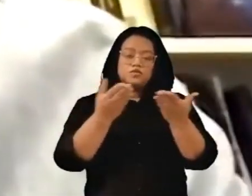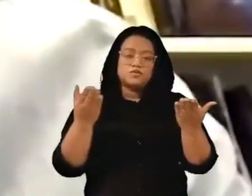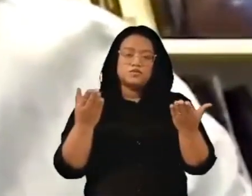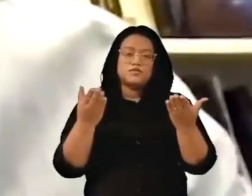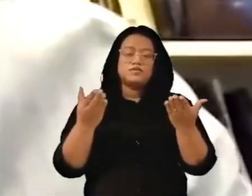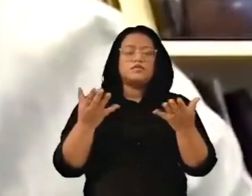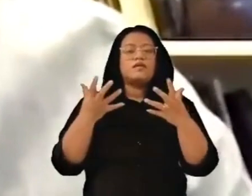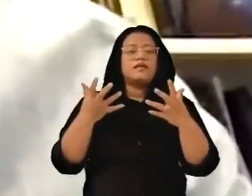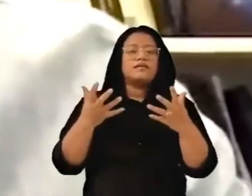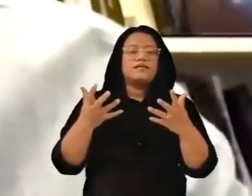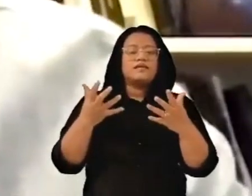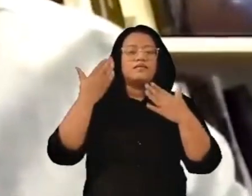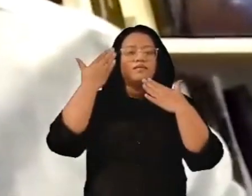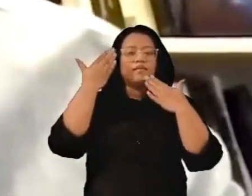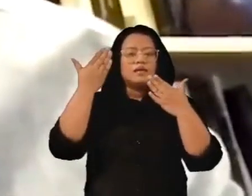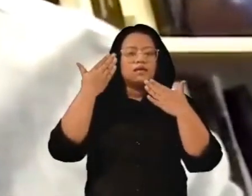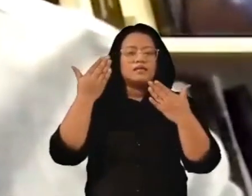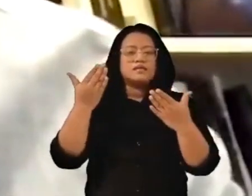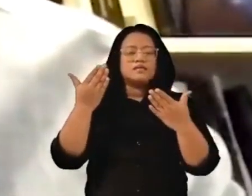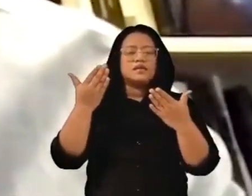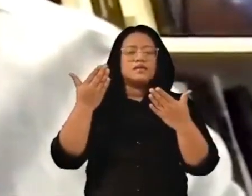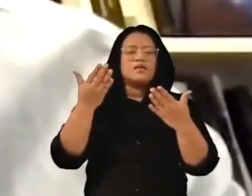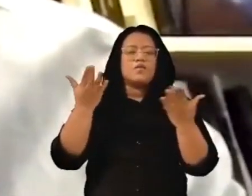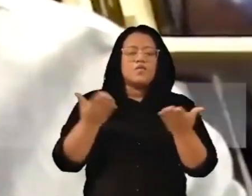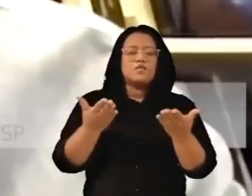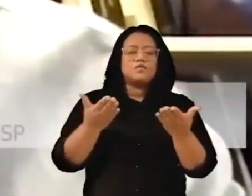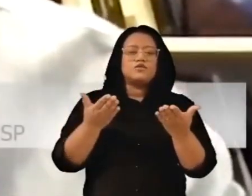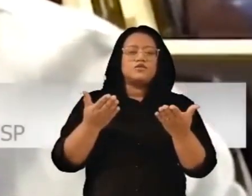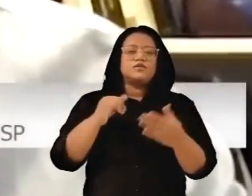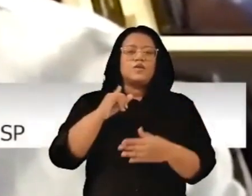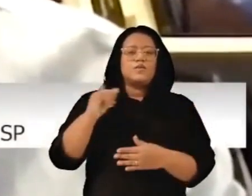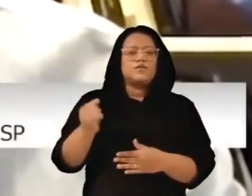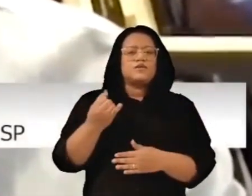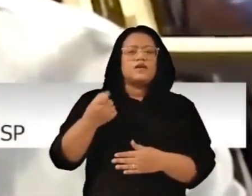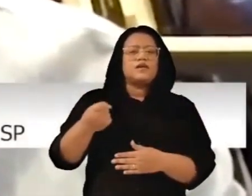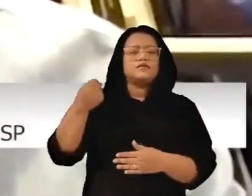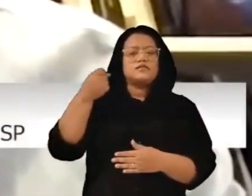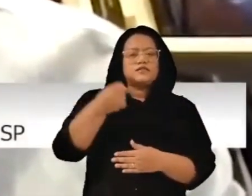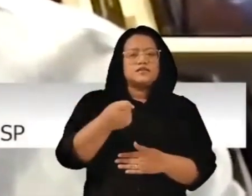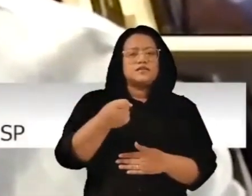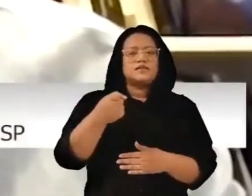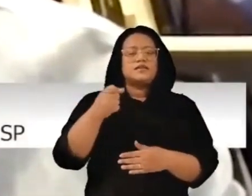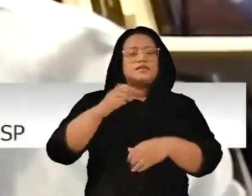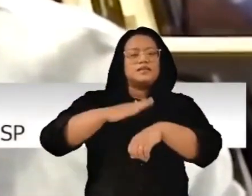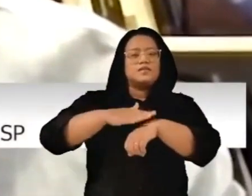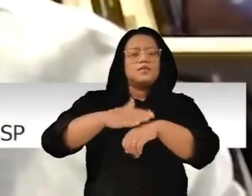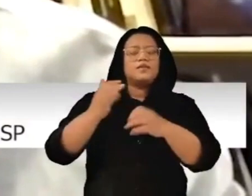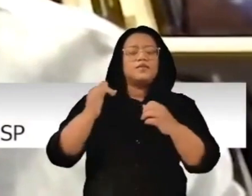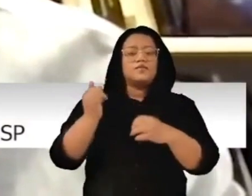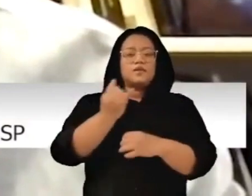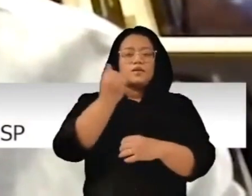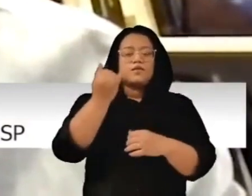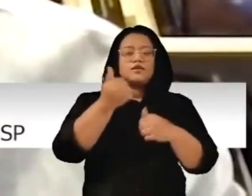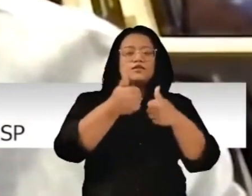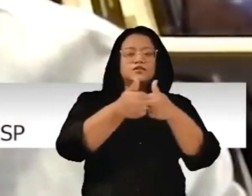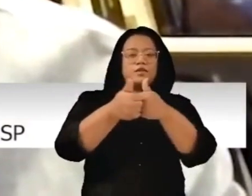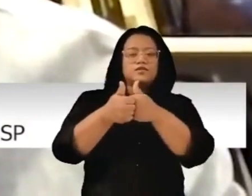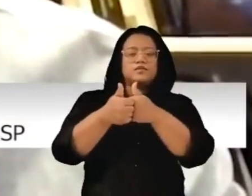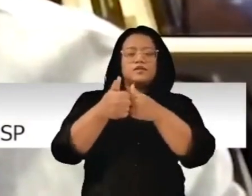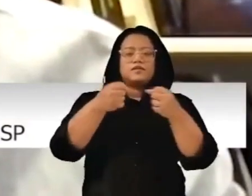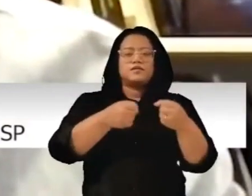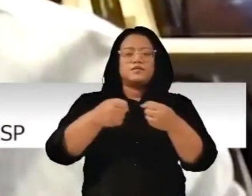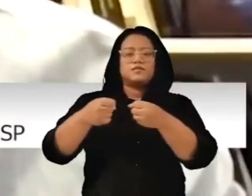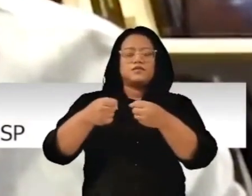antes de mais nada, agradecer a oportunidade de participar desse importante momento de aproximação entre o Poder Judiciário e